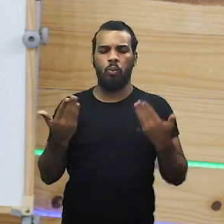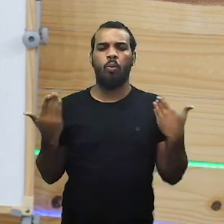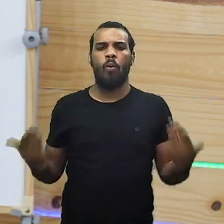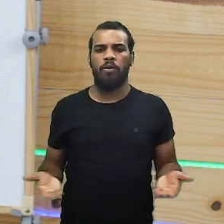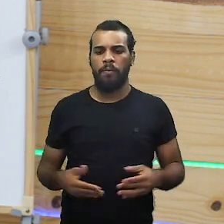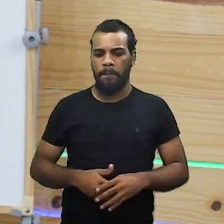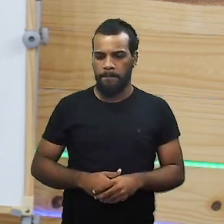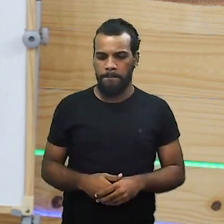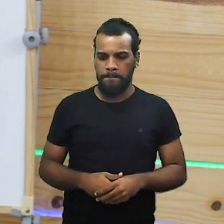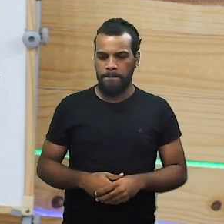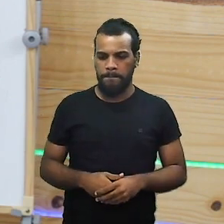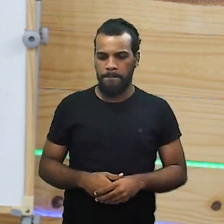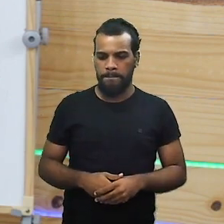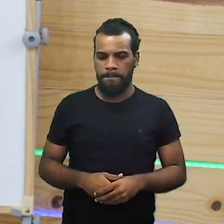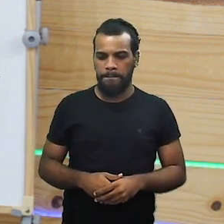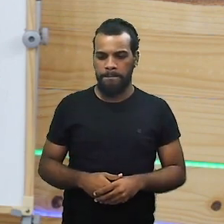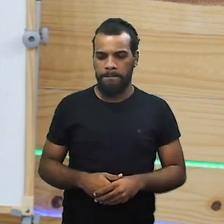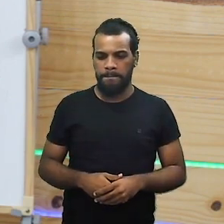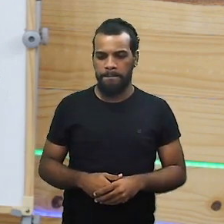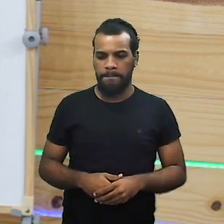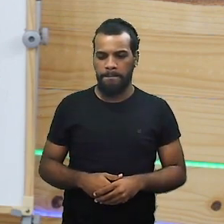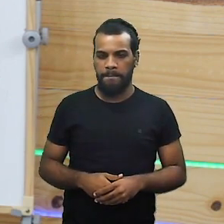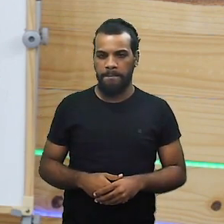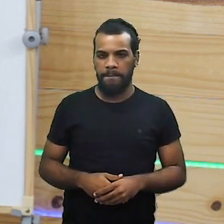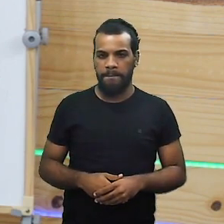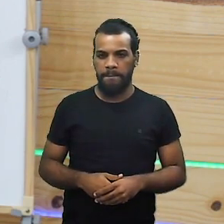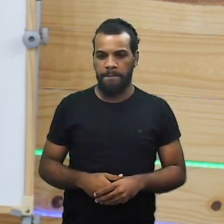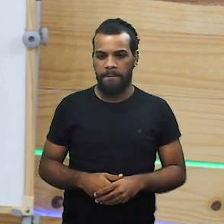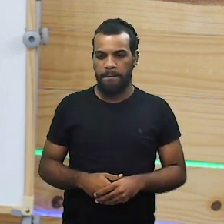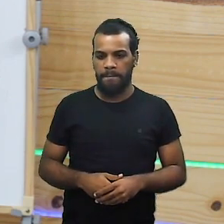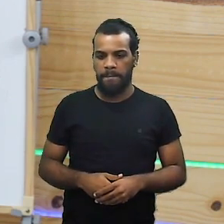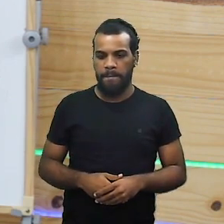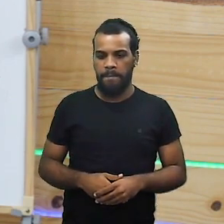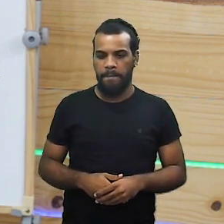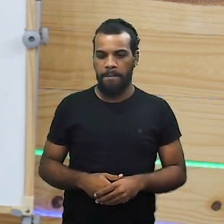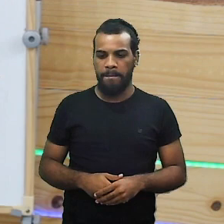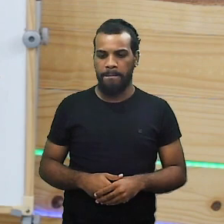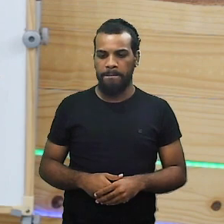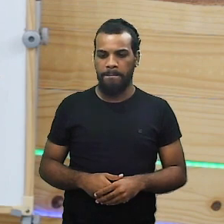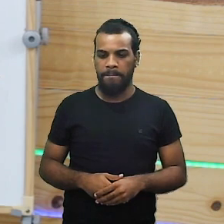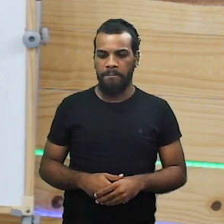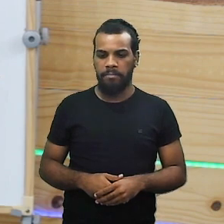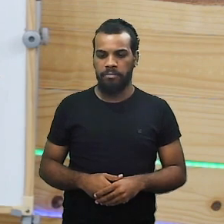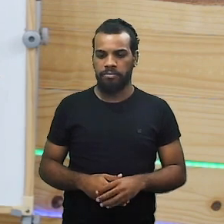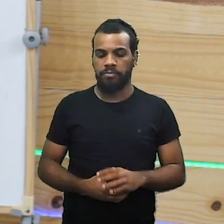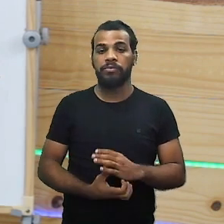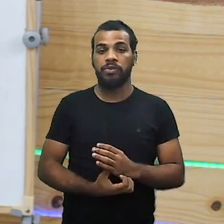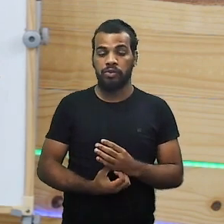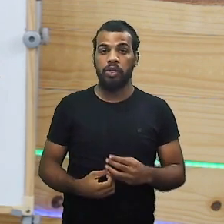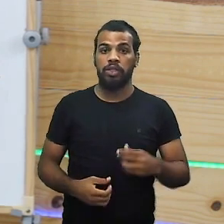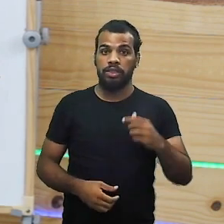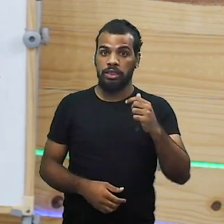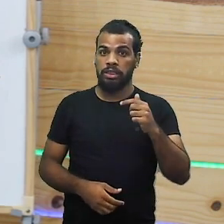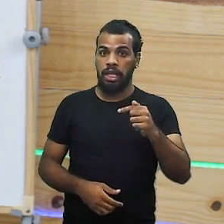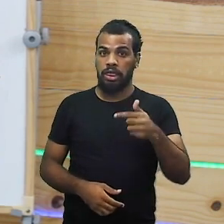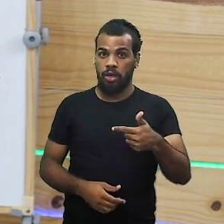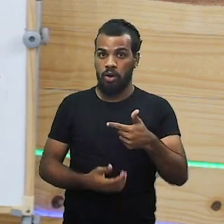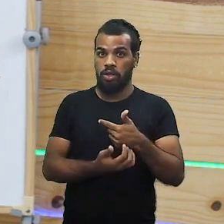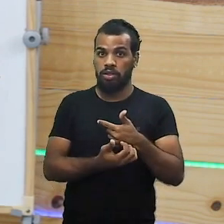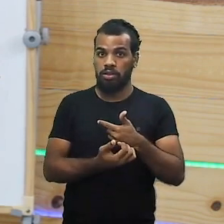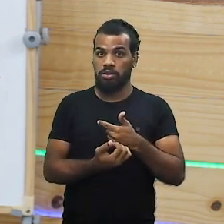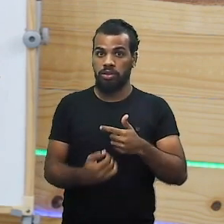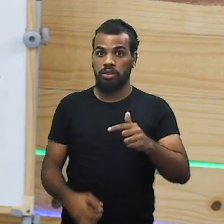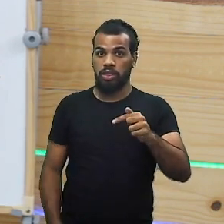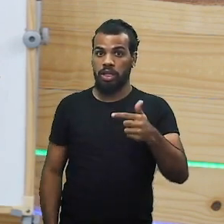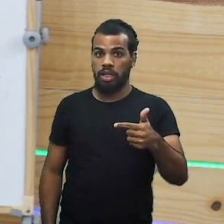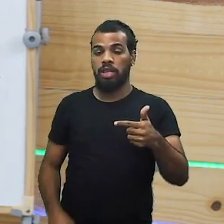verdade? Mas aí o que você faz? O 72, a raiz quadrada do 72, está